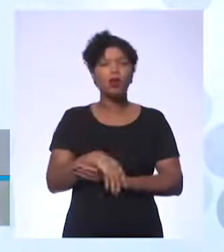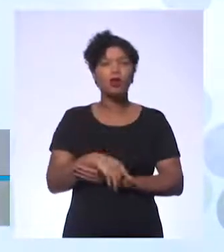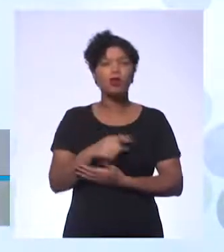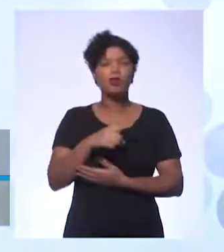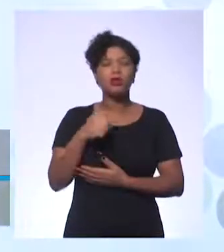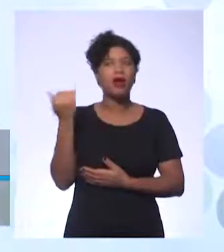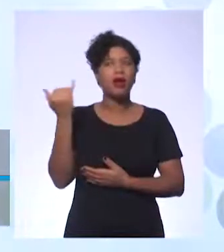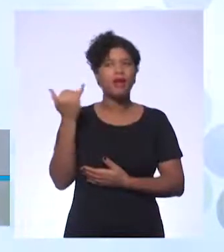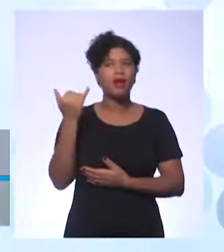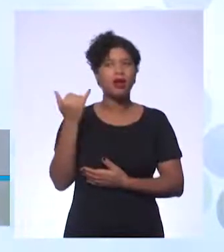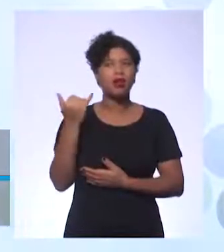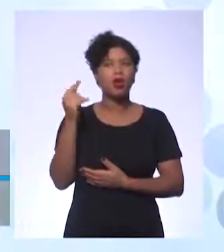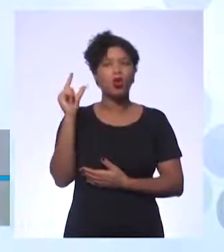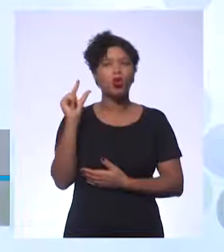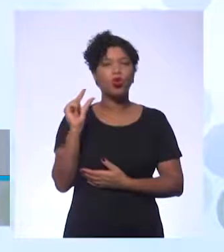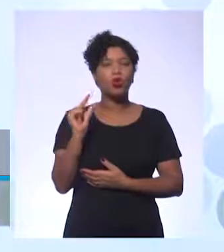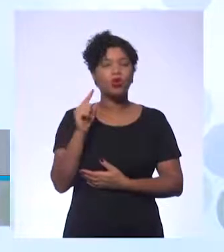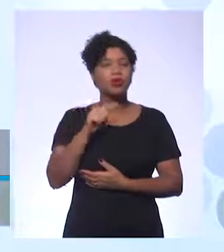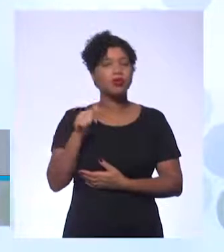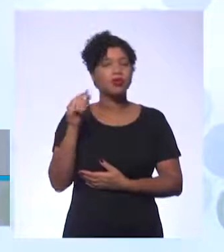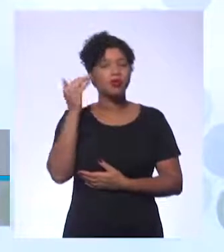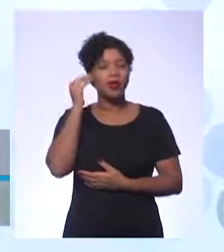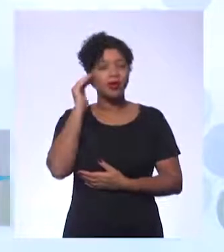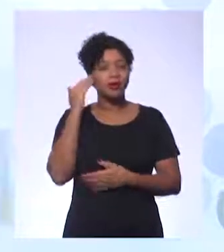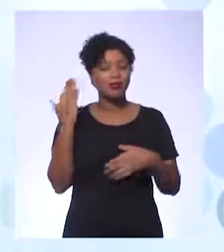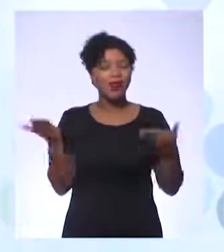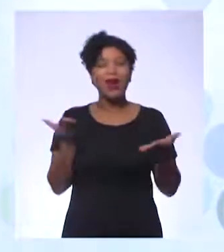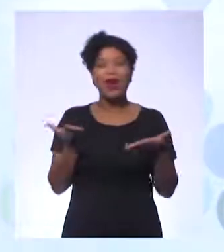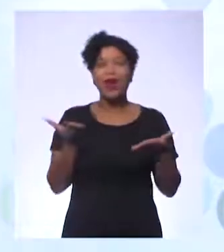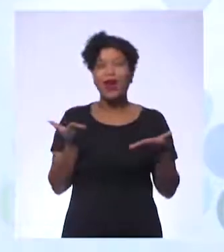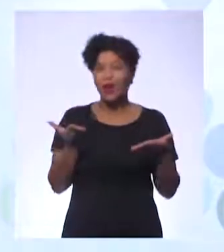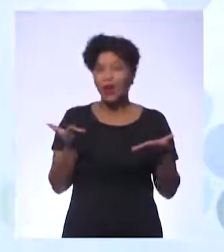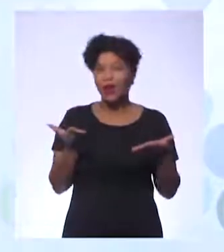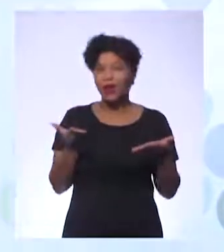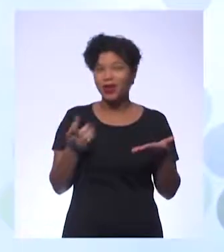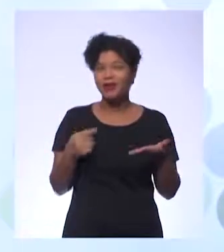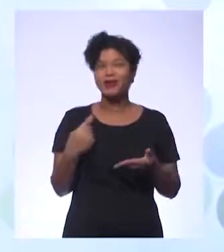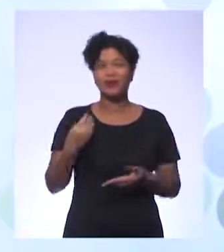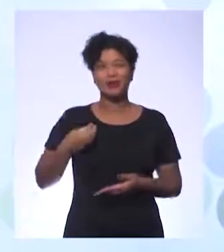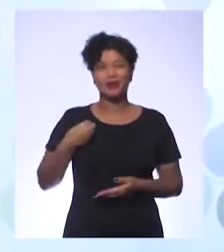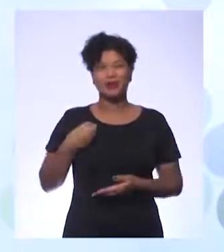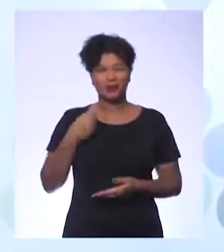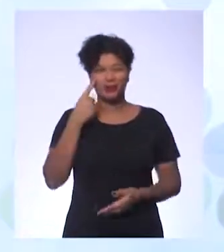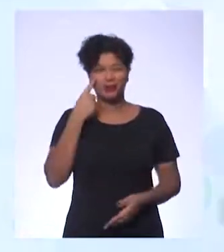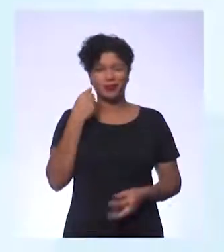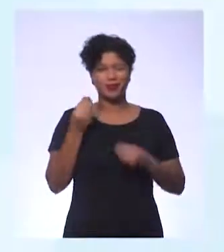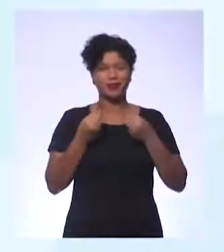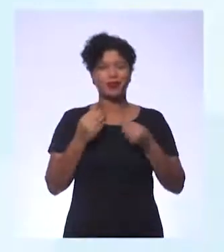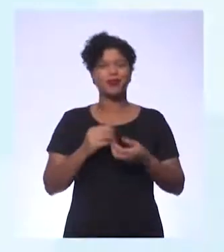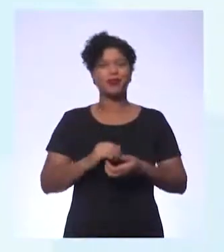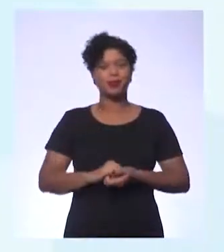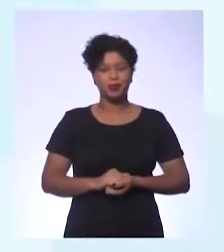vocês entenderão como foi produzida para os nossos momentos, no momento atual. Vamos ouvi-lo.